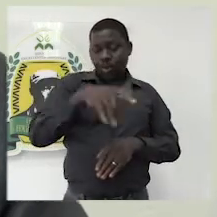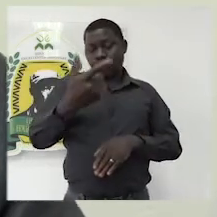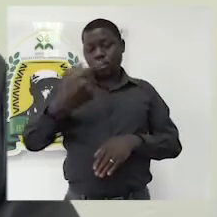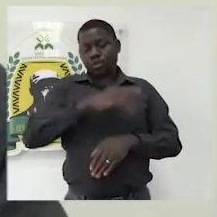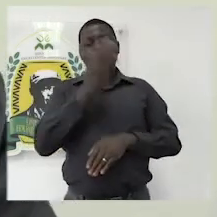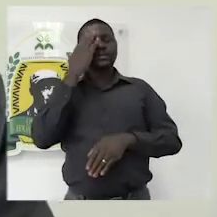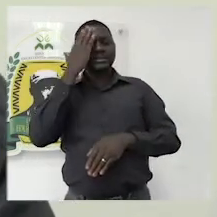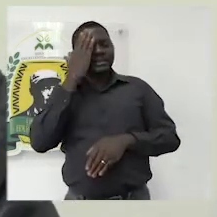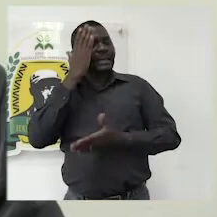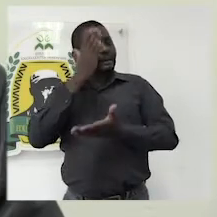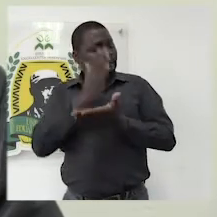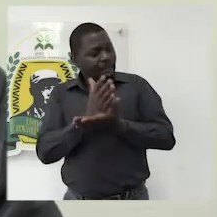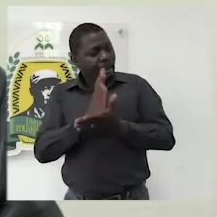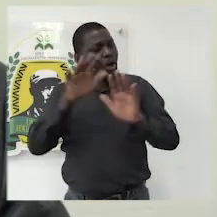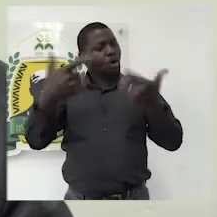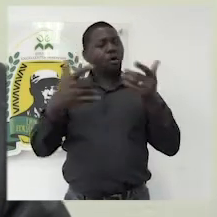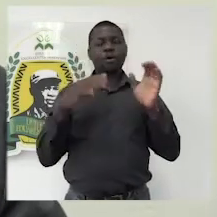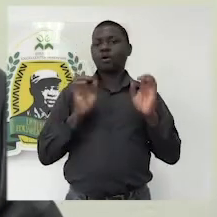estarmos conformados